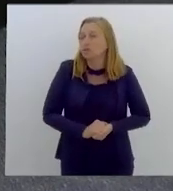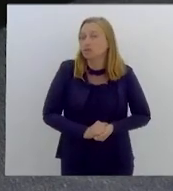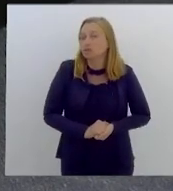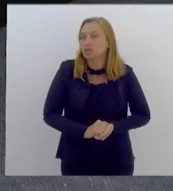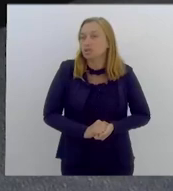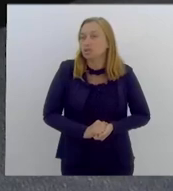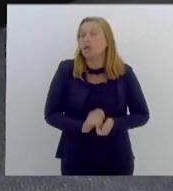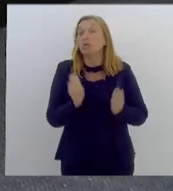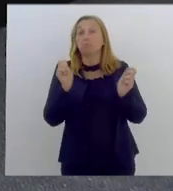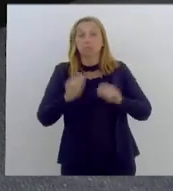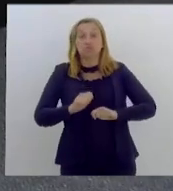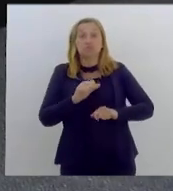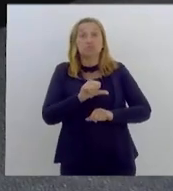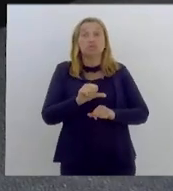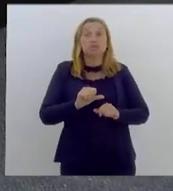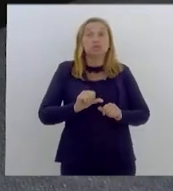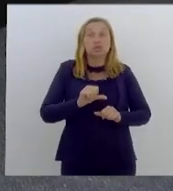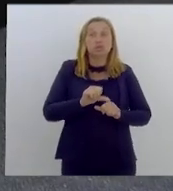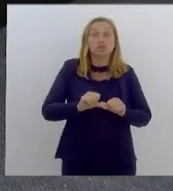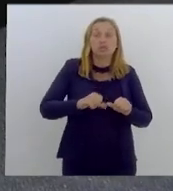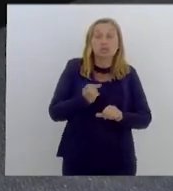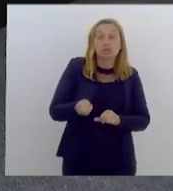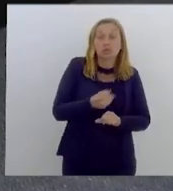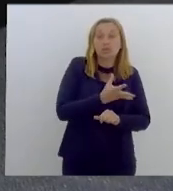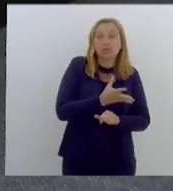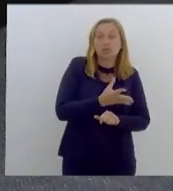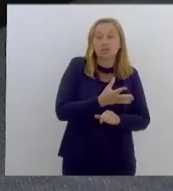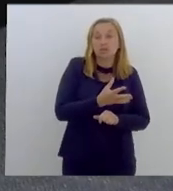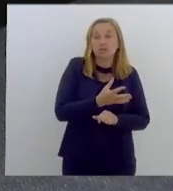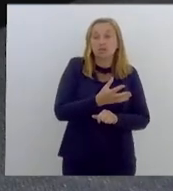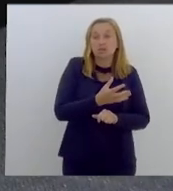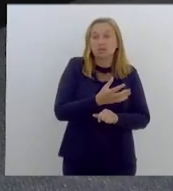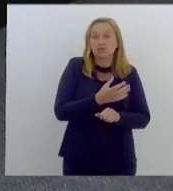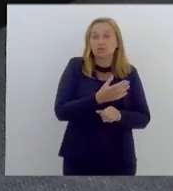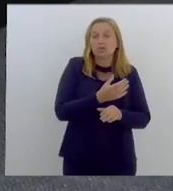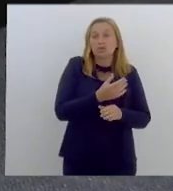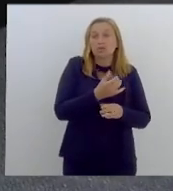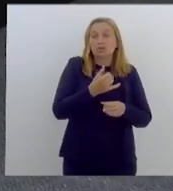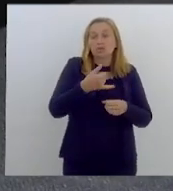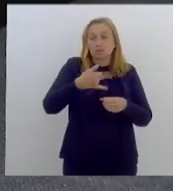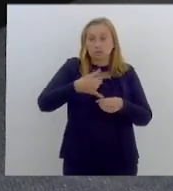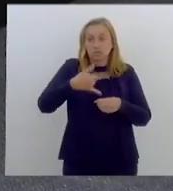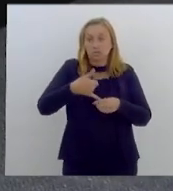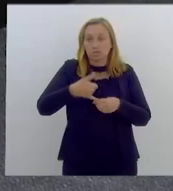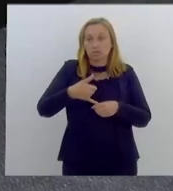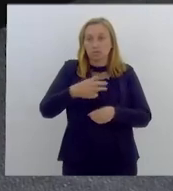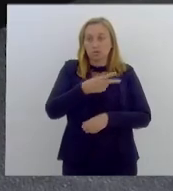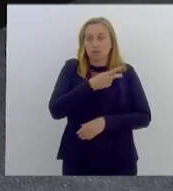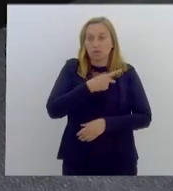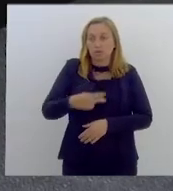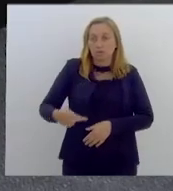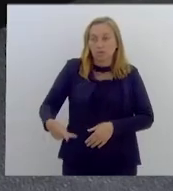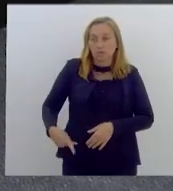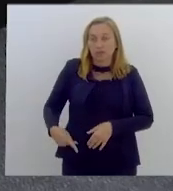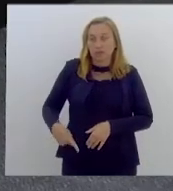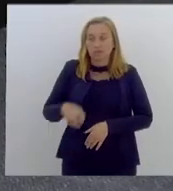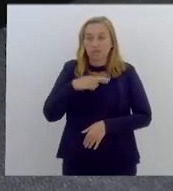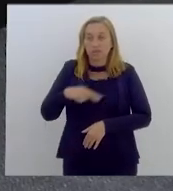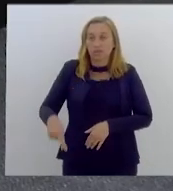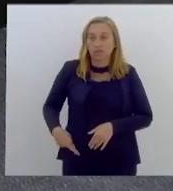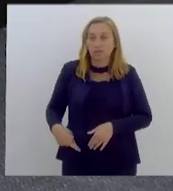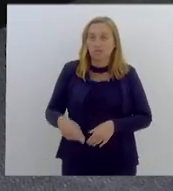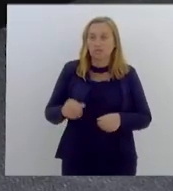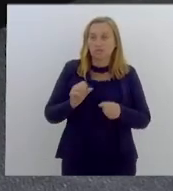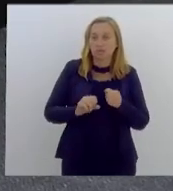A possível renovação dos benefícios sobre os combustíveis que o presidente atual da República poderá fazê-lo até 31